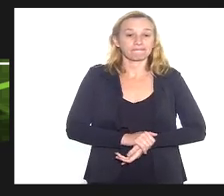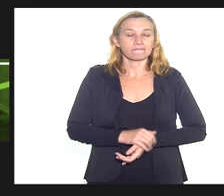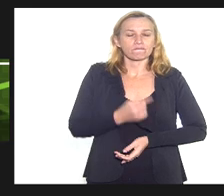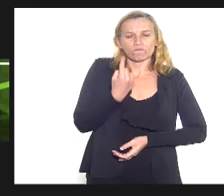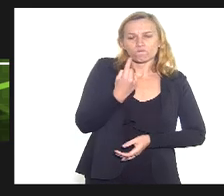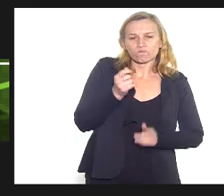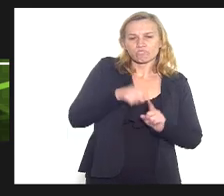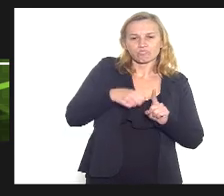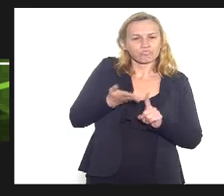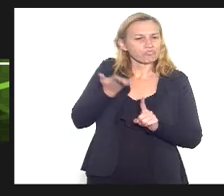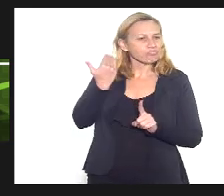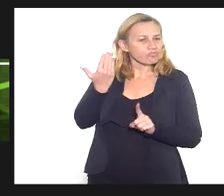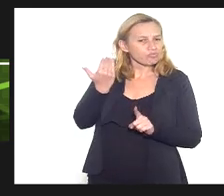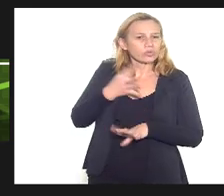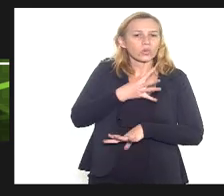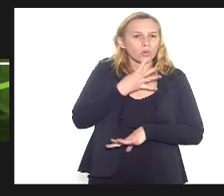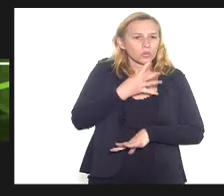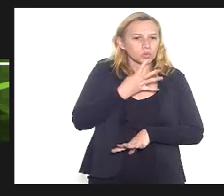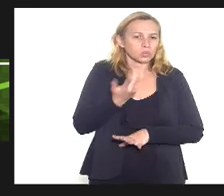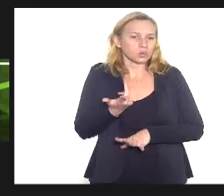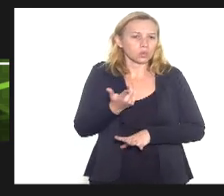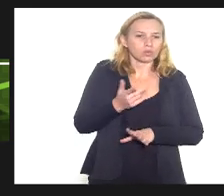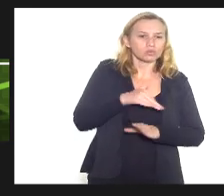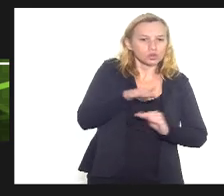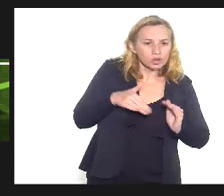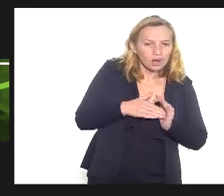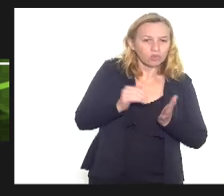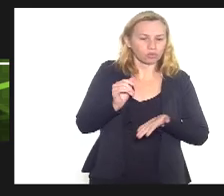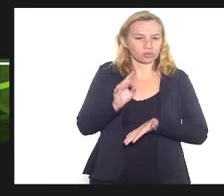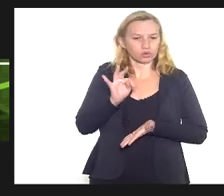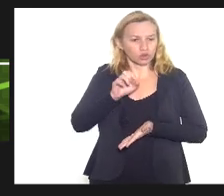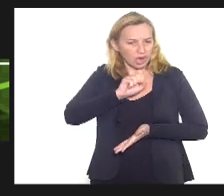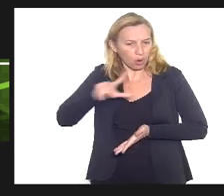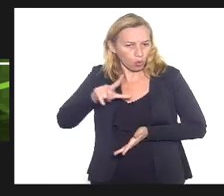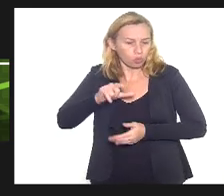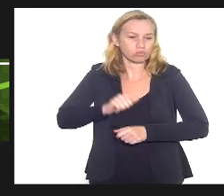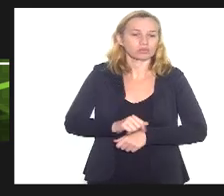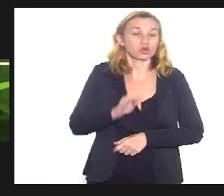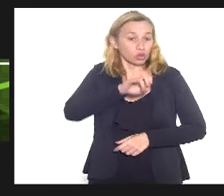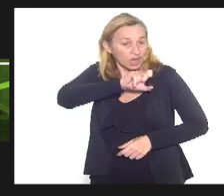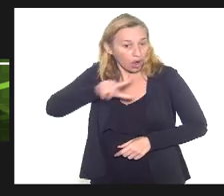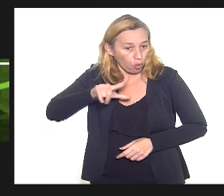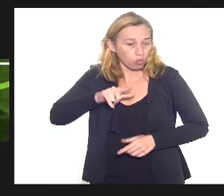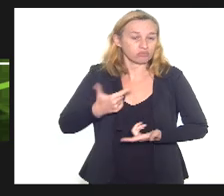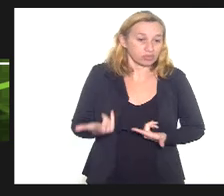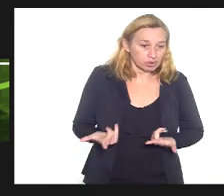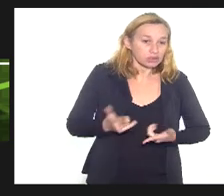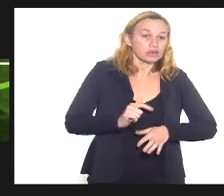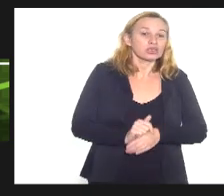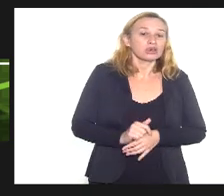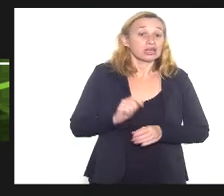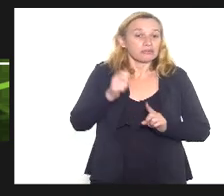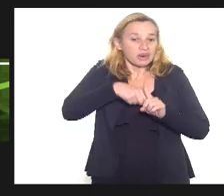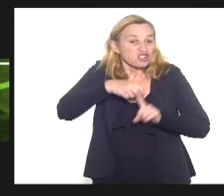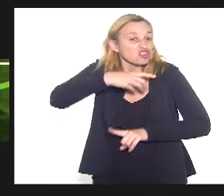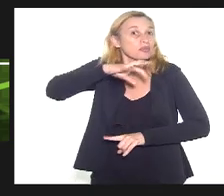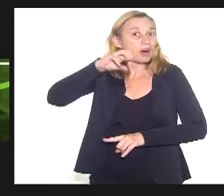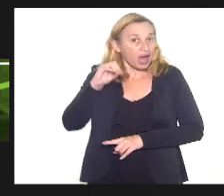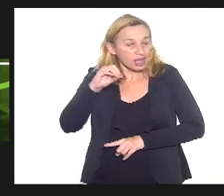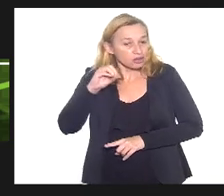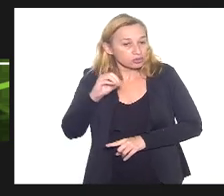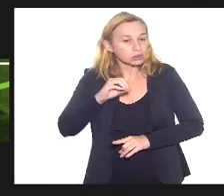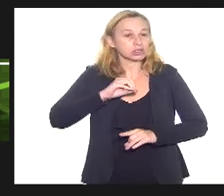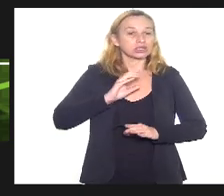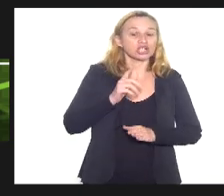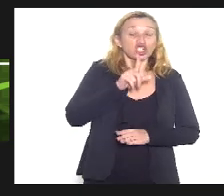mês atrás conheciam como Total, né? A Total, em maio,